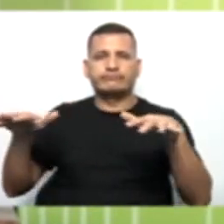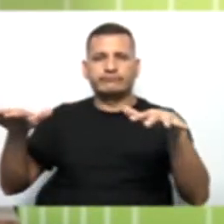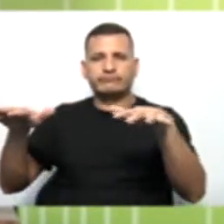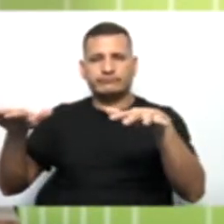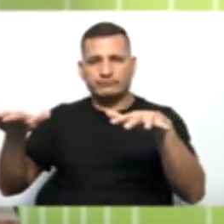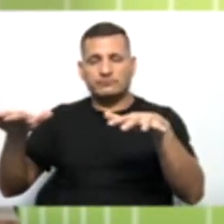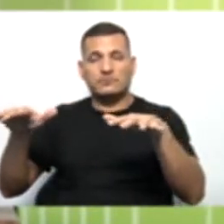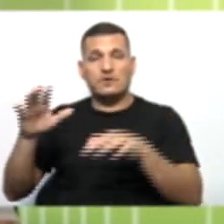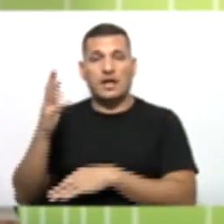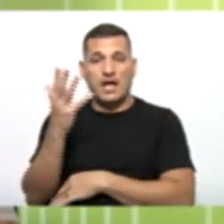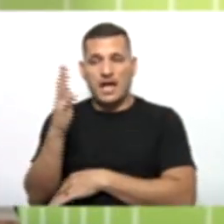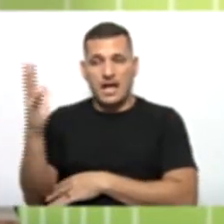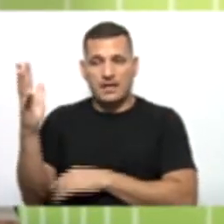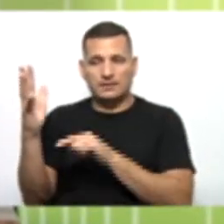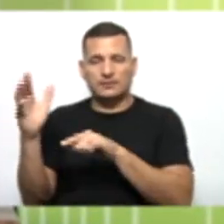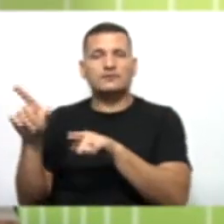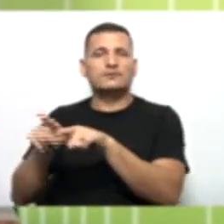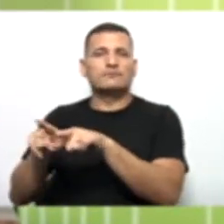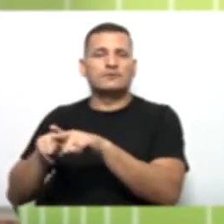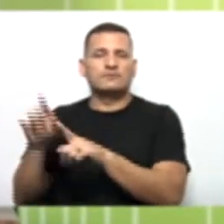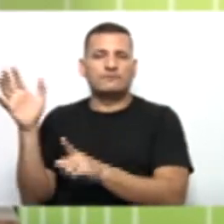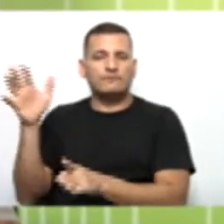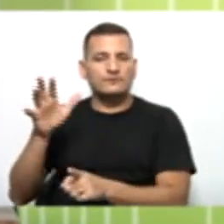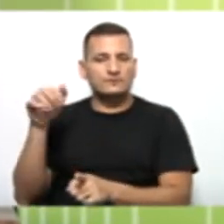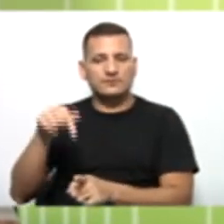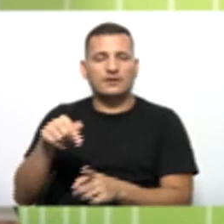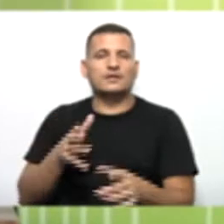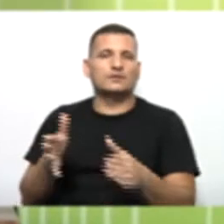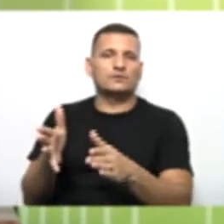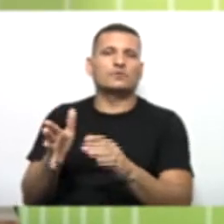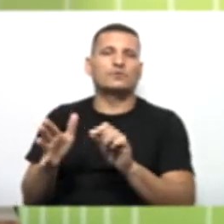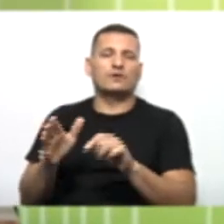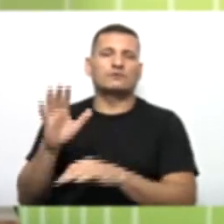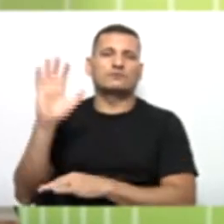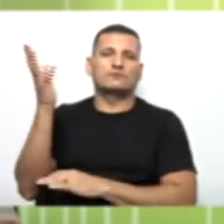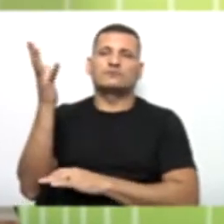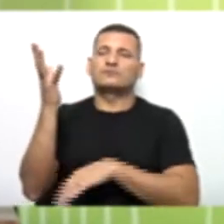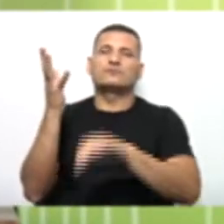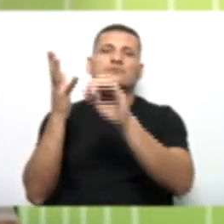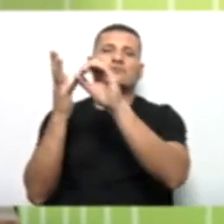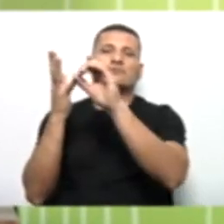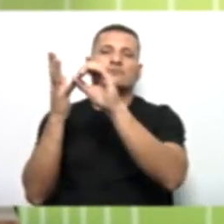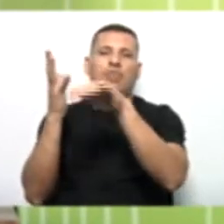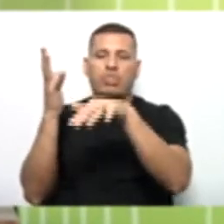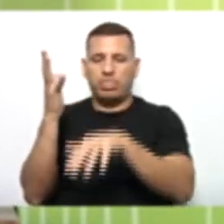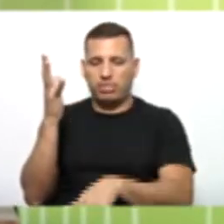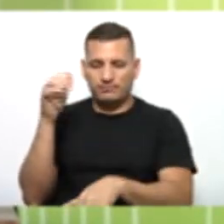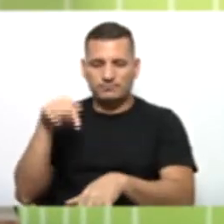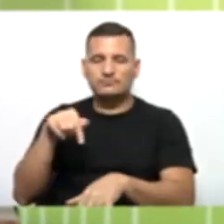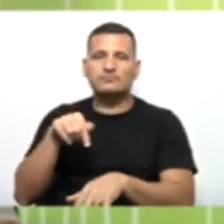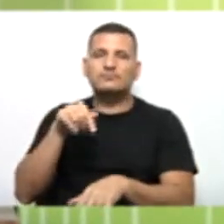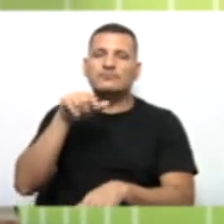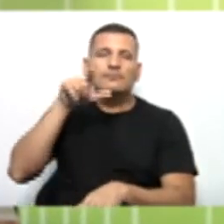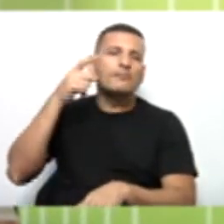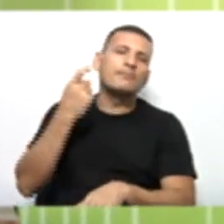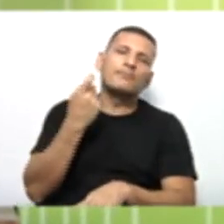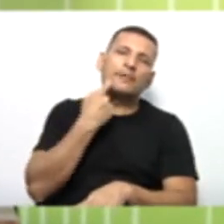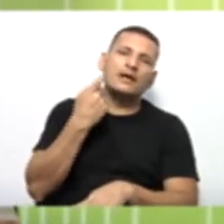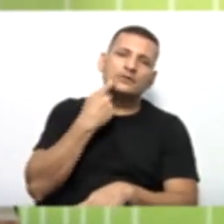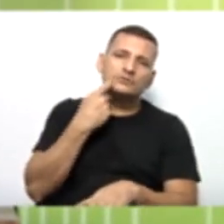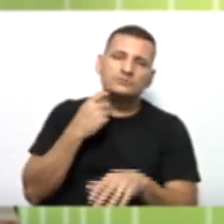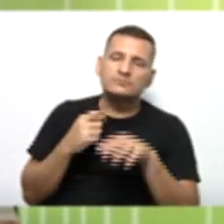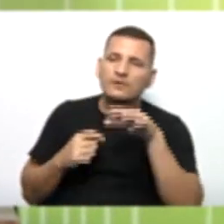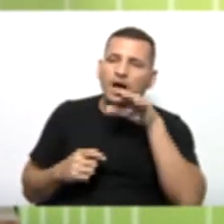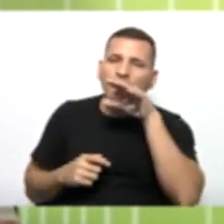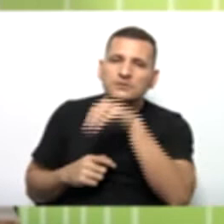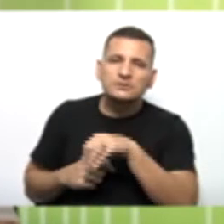rio, através da produção de frutos que podem cair e alimentar os peixes, através da manutenção do solo, que não